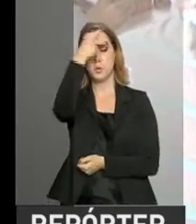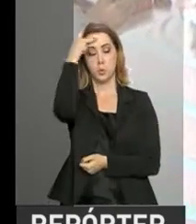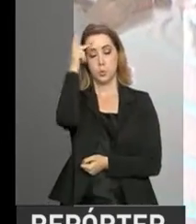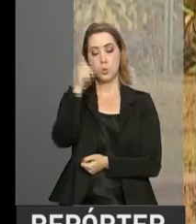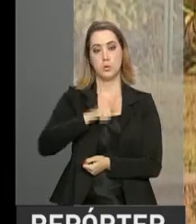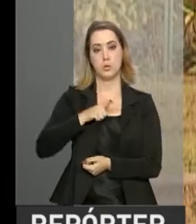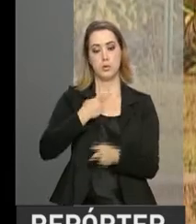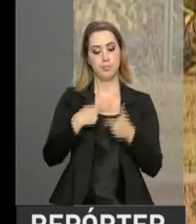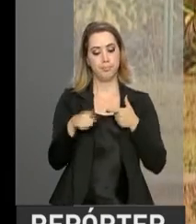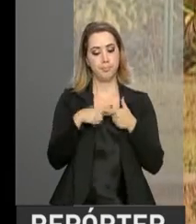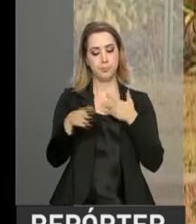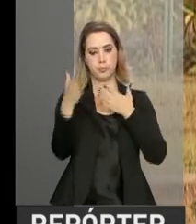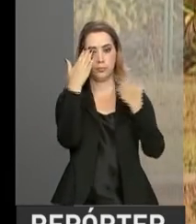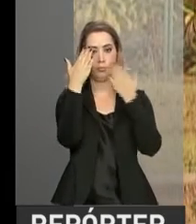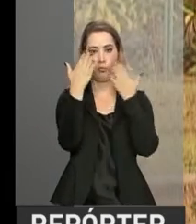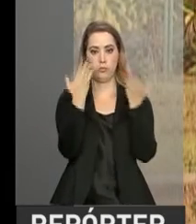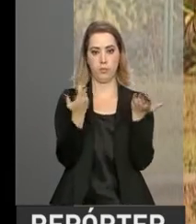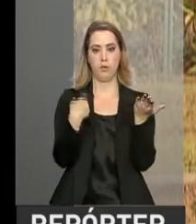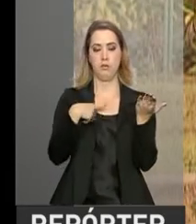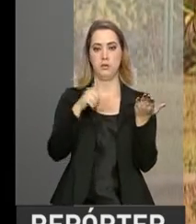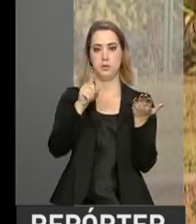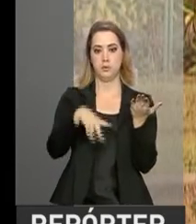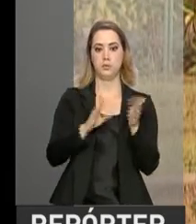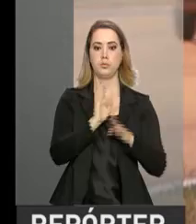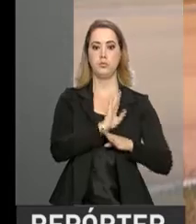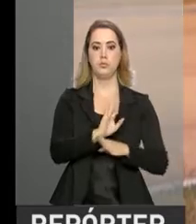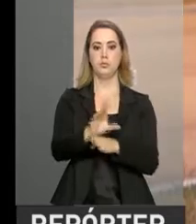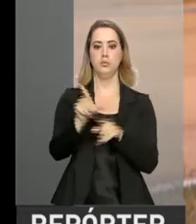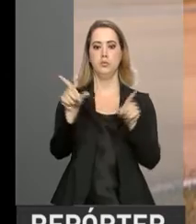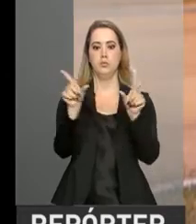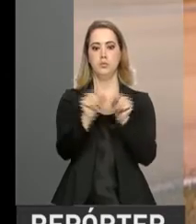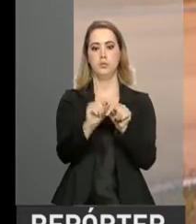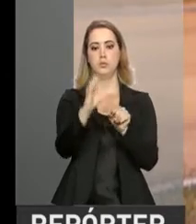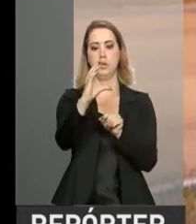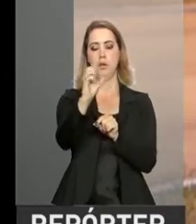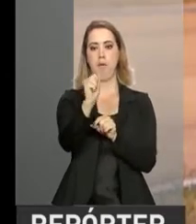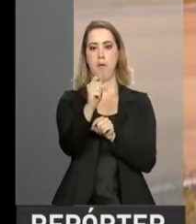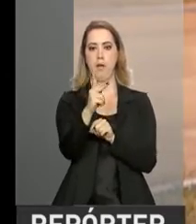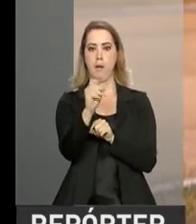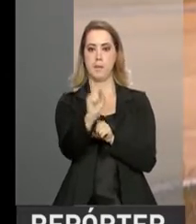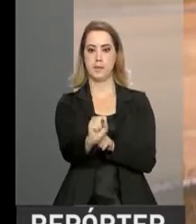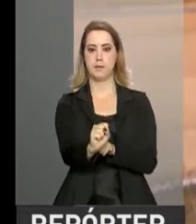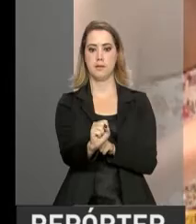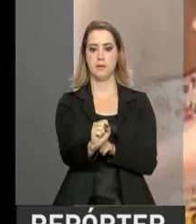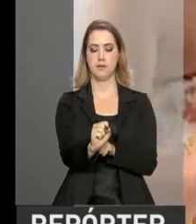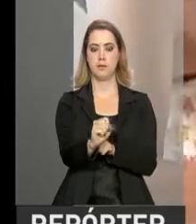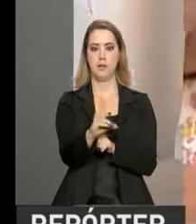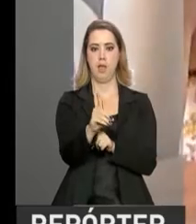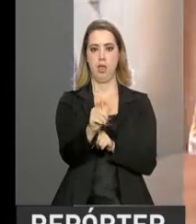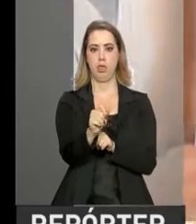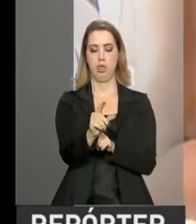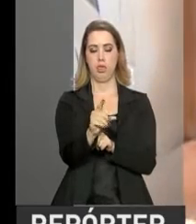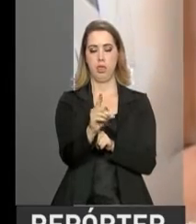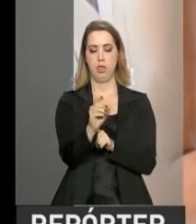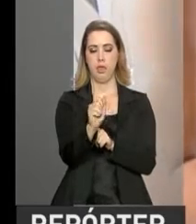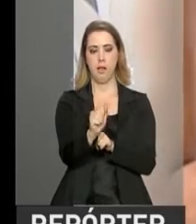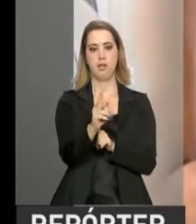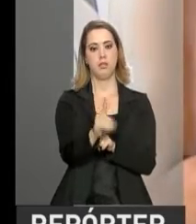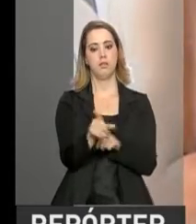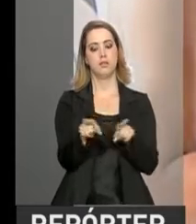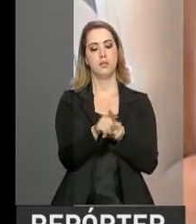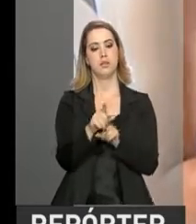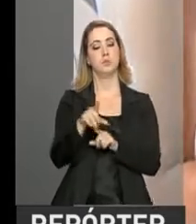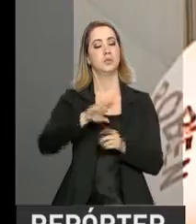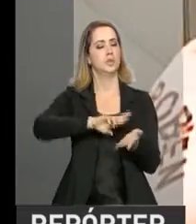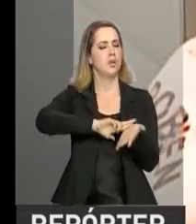mentais. A maioria dos atendimentos é feita nos Centros de Atenção Psicossocial, os CAPs. São